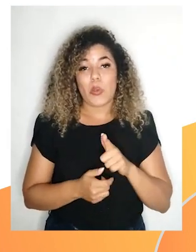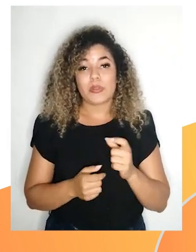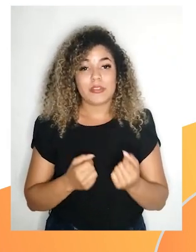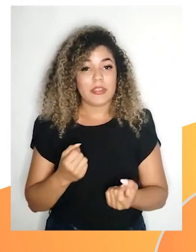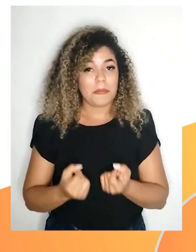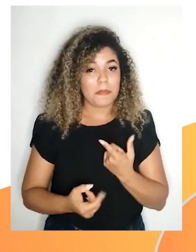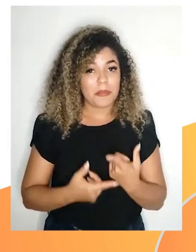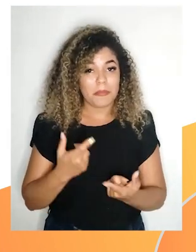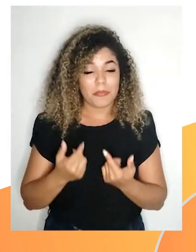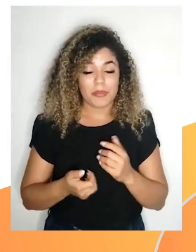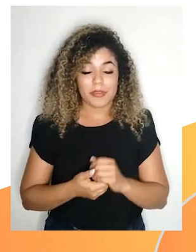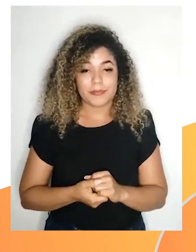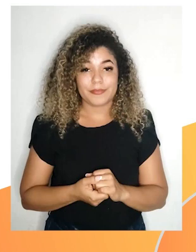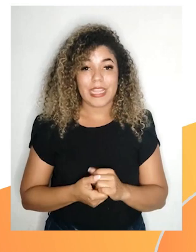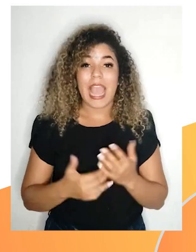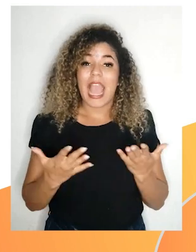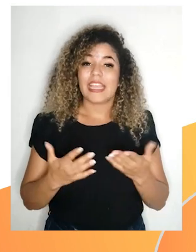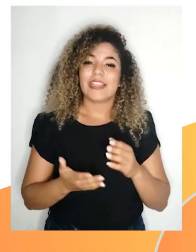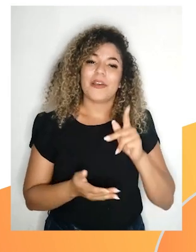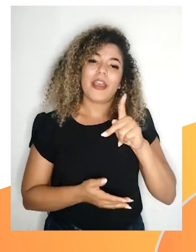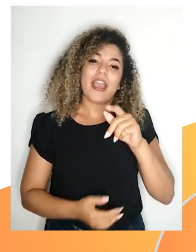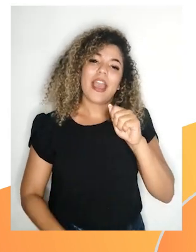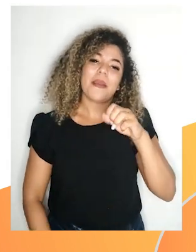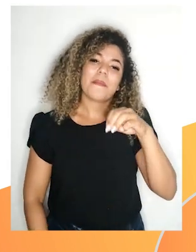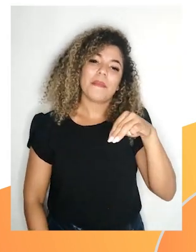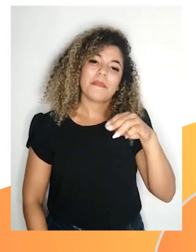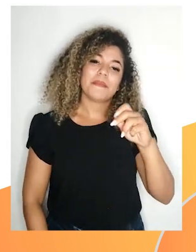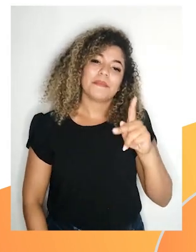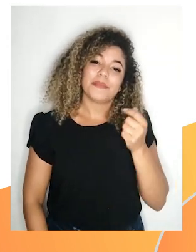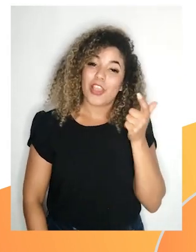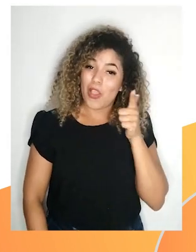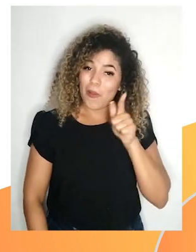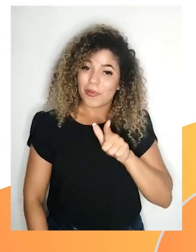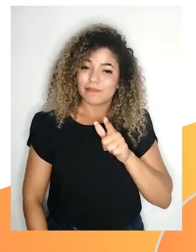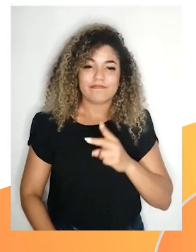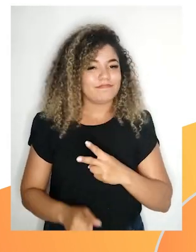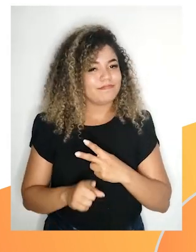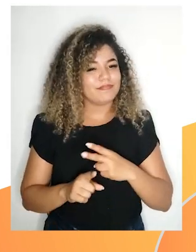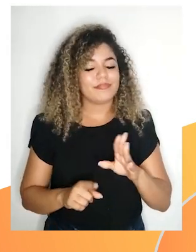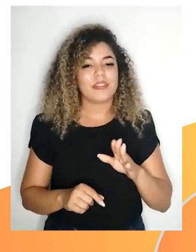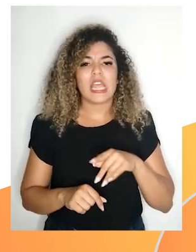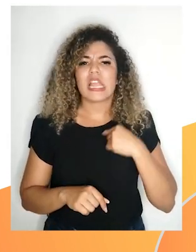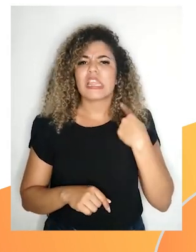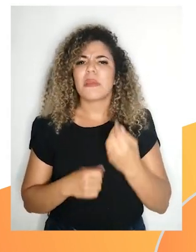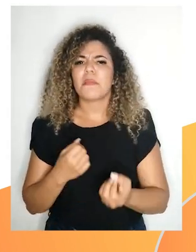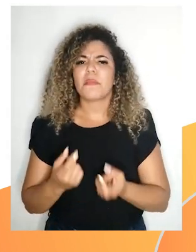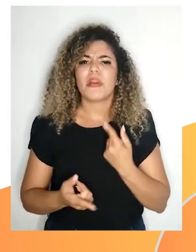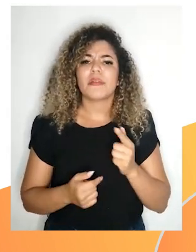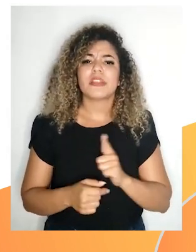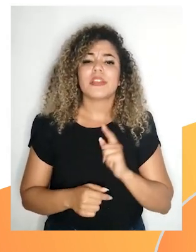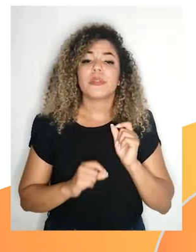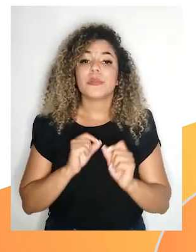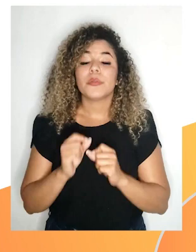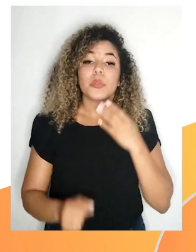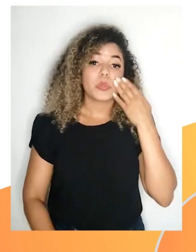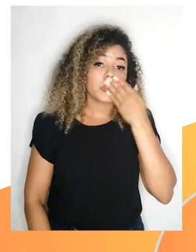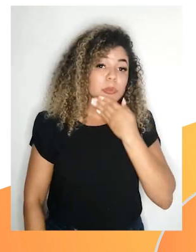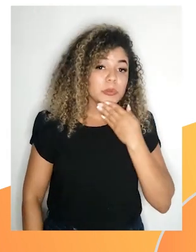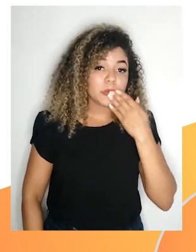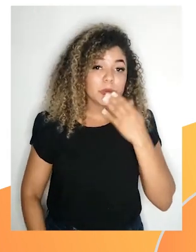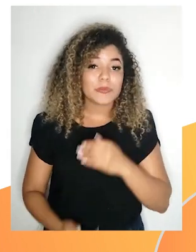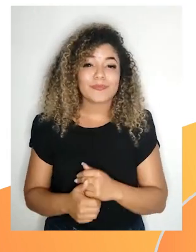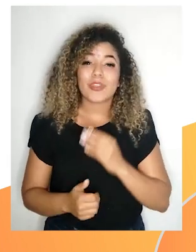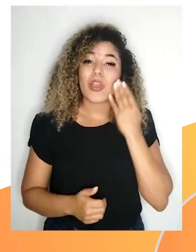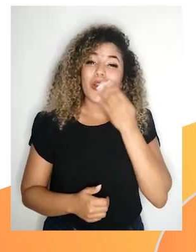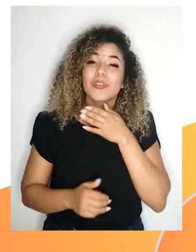B. Então, a pamonha ainda está ganhando. Depois da pipoca, a gente tem um doce.